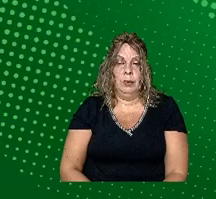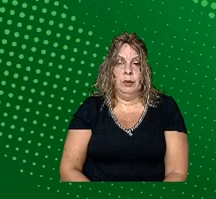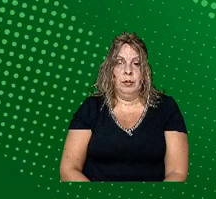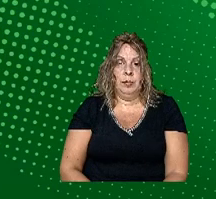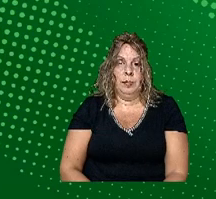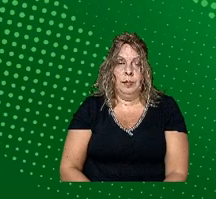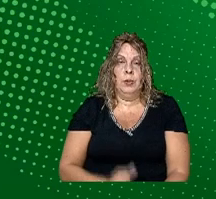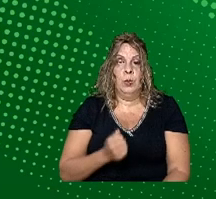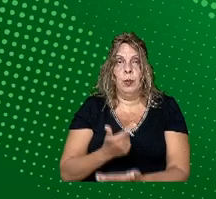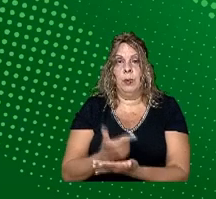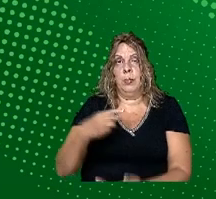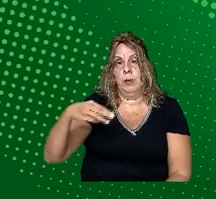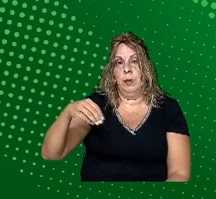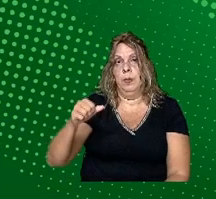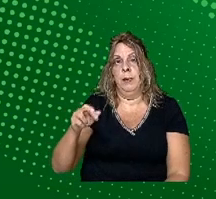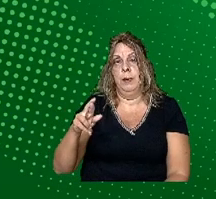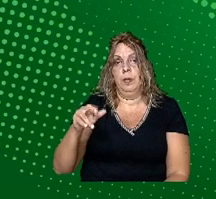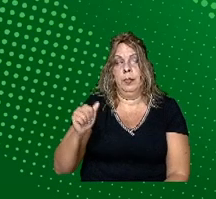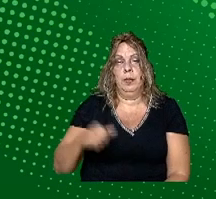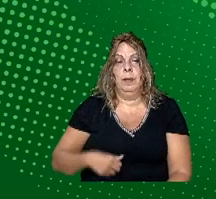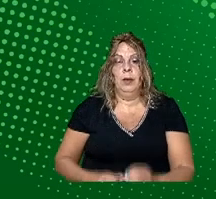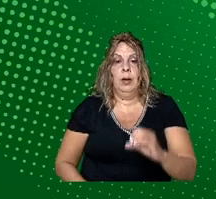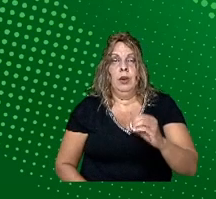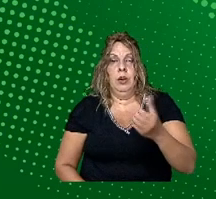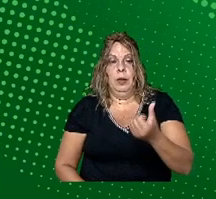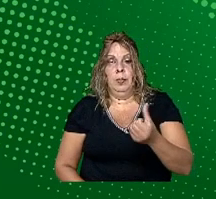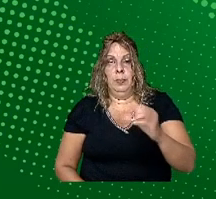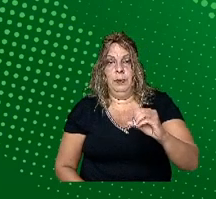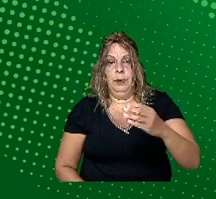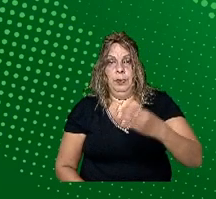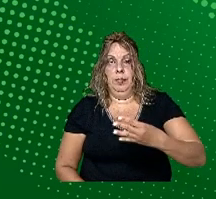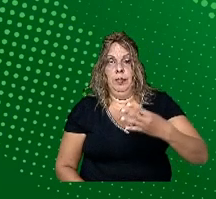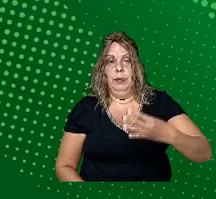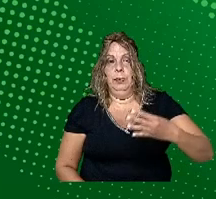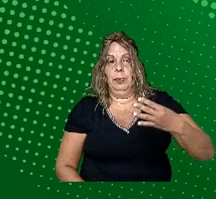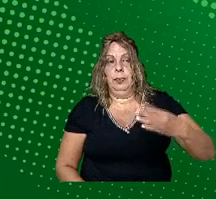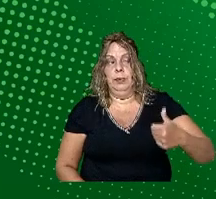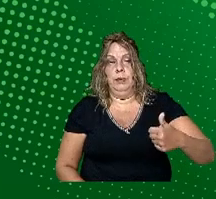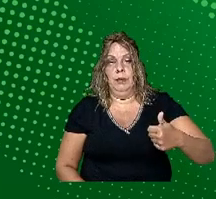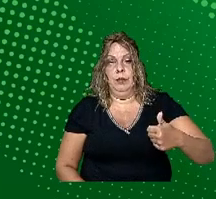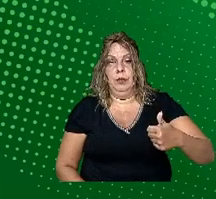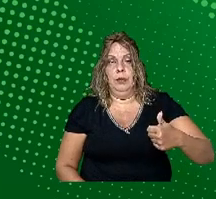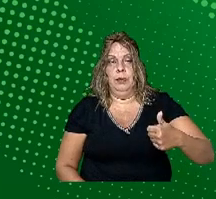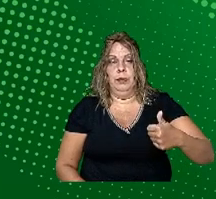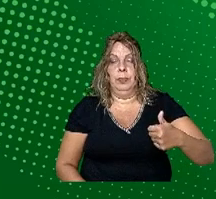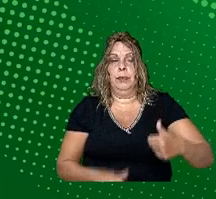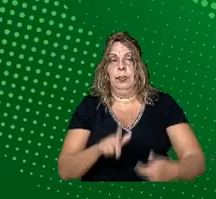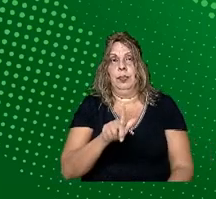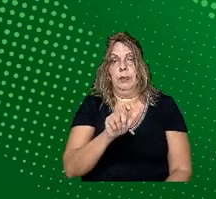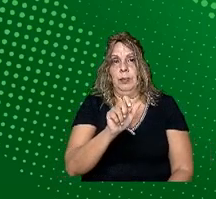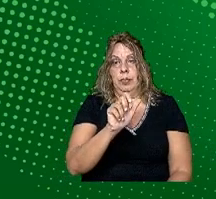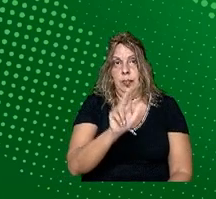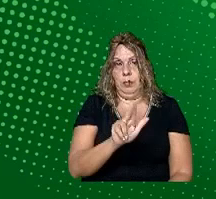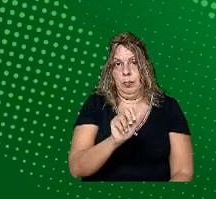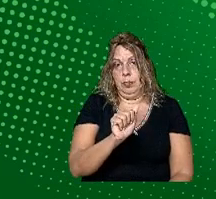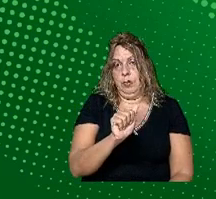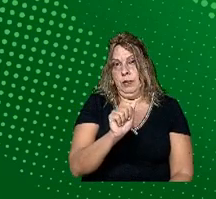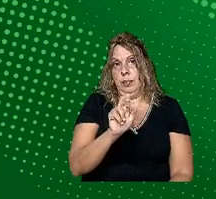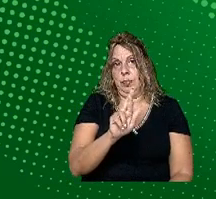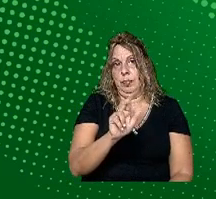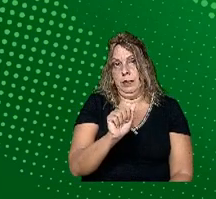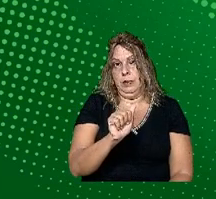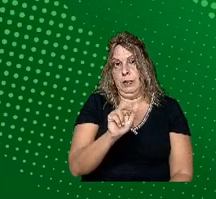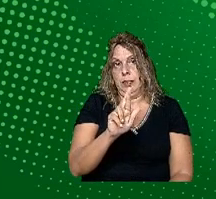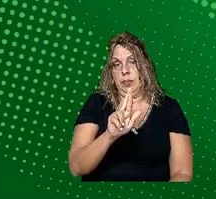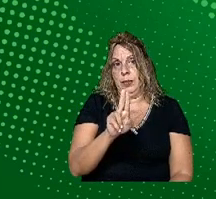Orlando Dantas. Vamos para o interior, 060441, Rubens Carlos dos Santos, de Gararu. O Marquinhos Pé-Quente, da